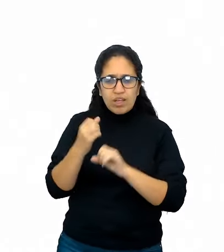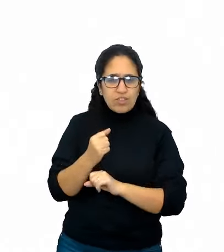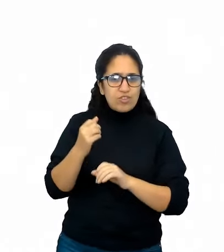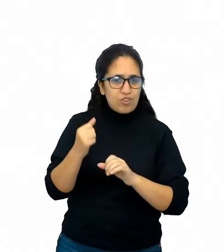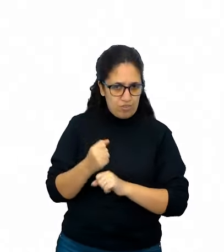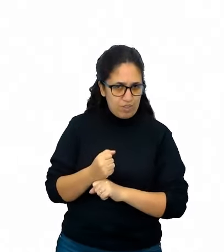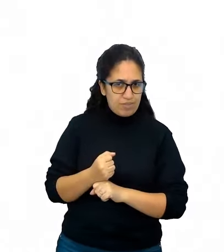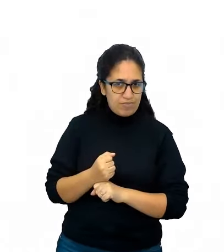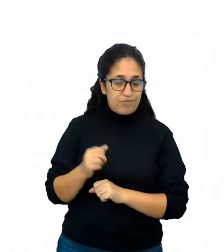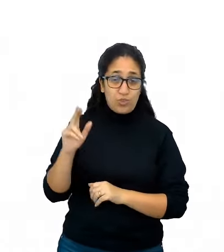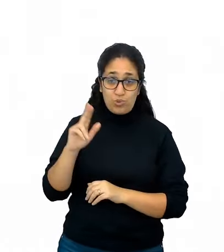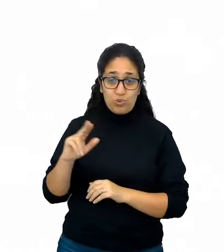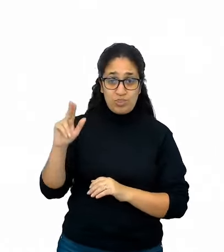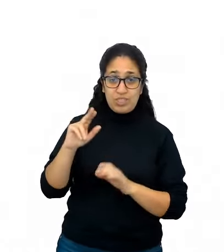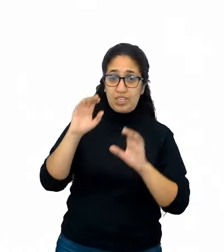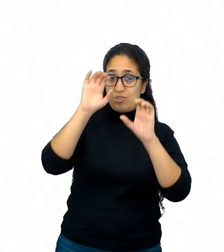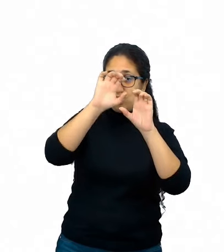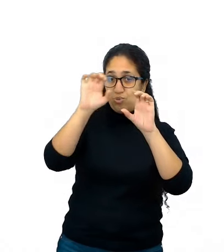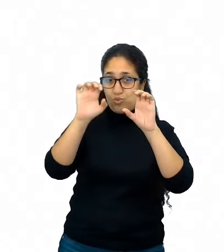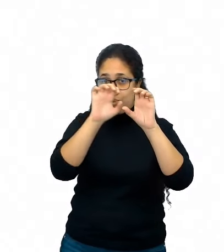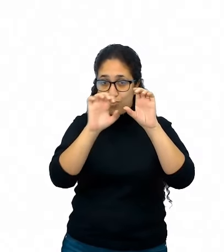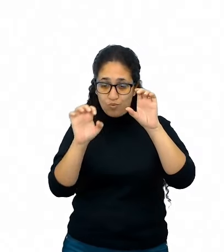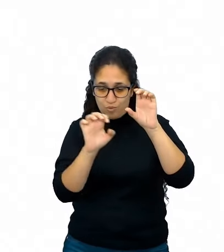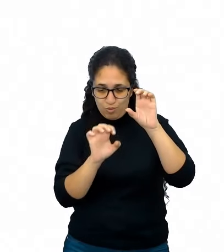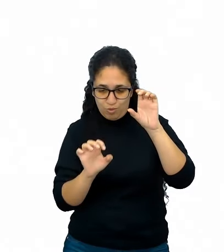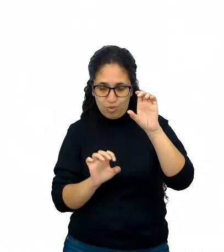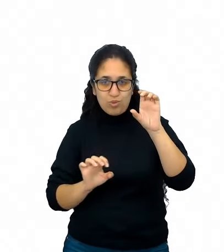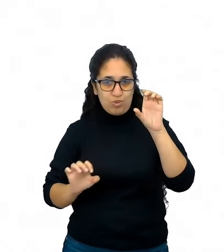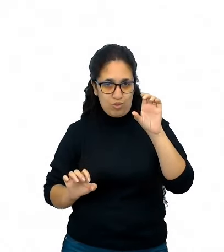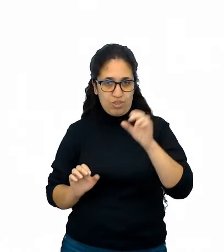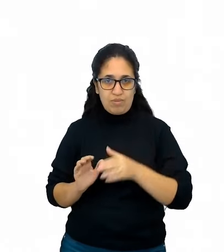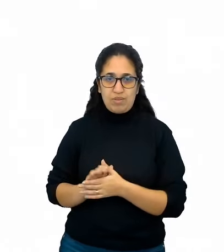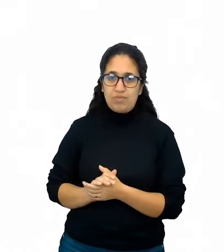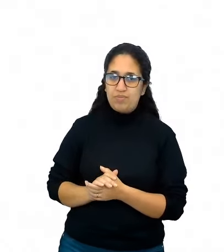meio de um fluxograma.